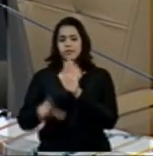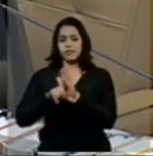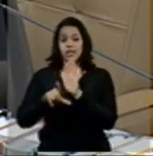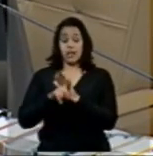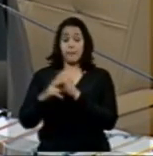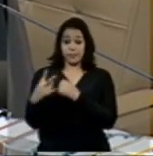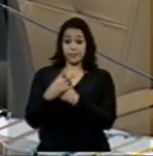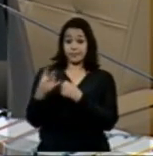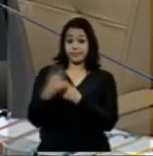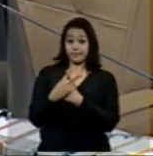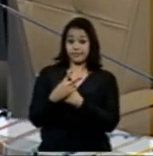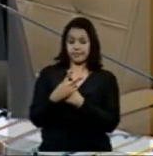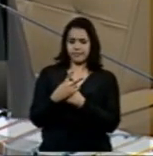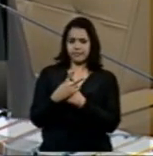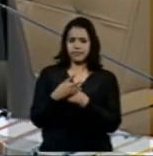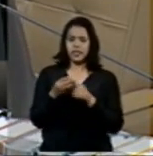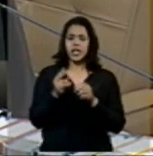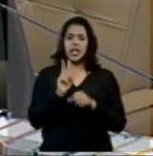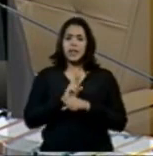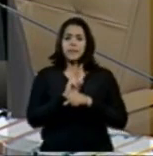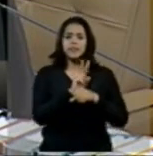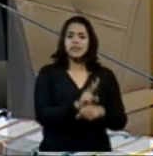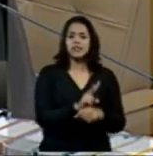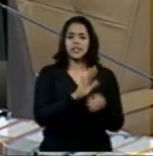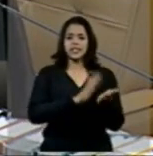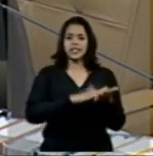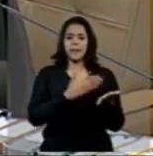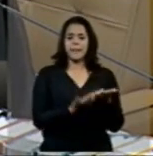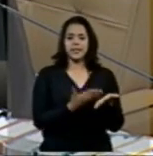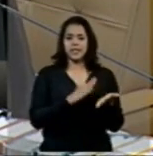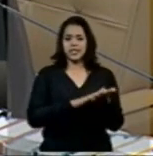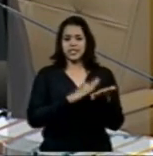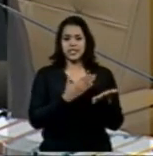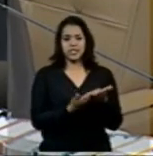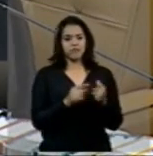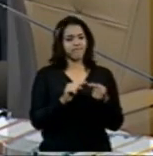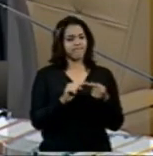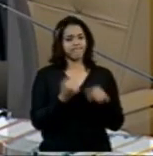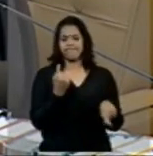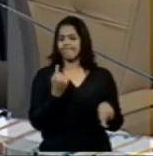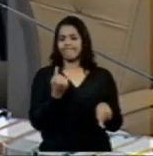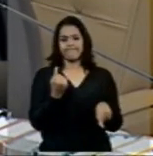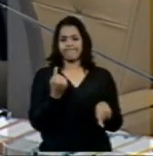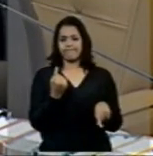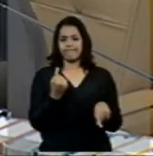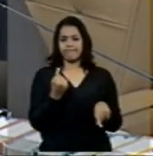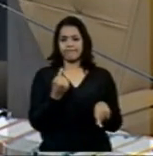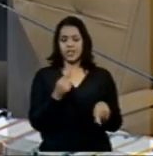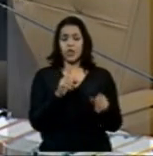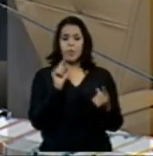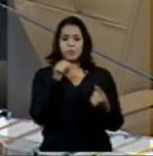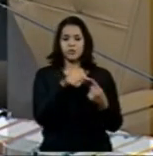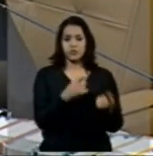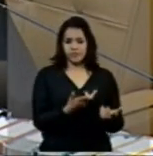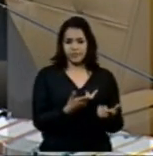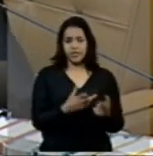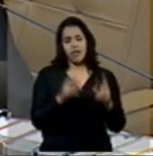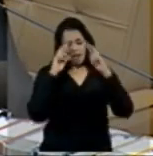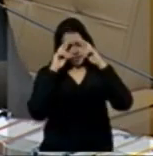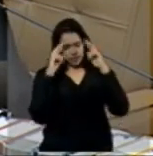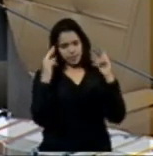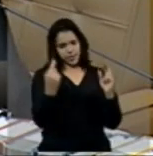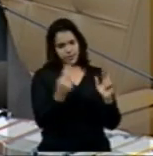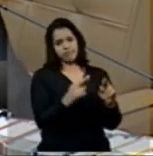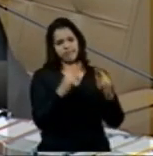nitidamente protetivas, emprestando-lhes interpretação incompatível com os seus fins. Com todo